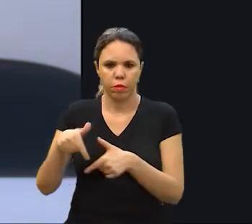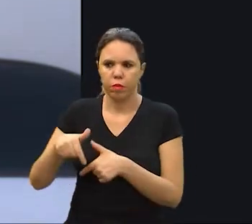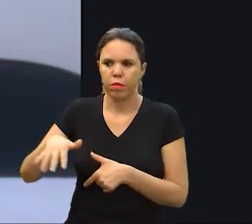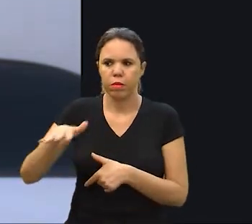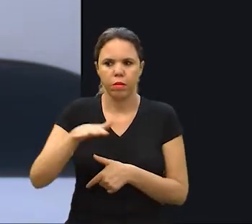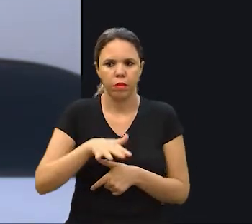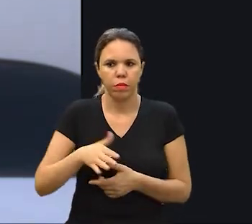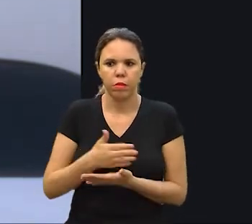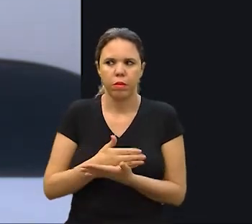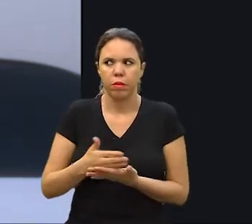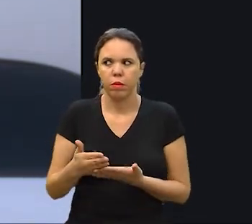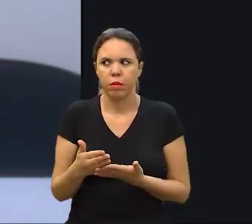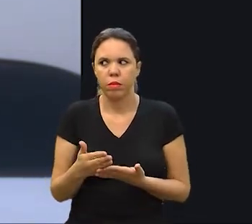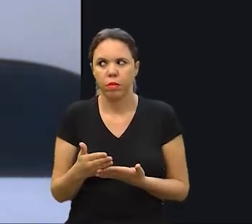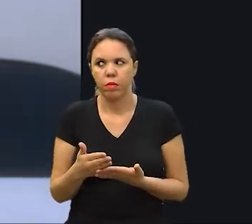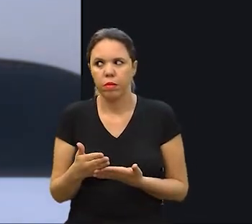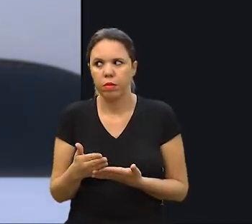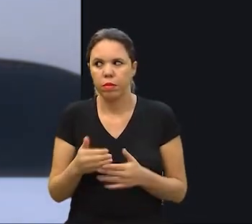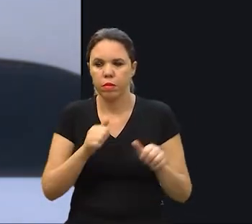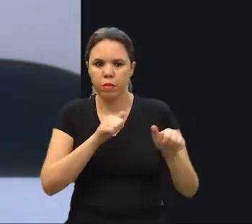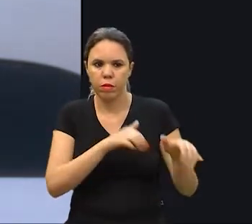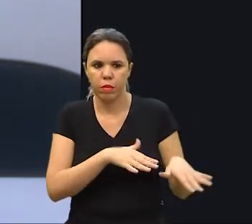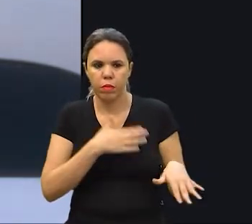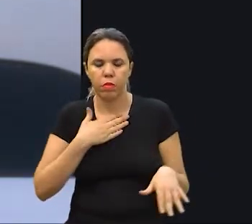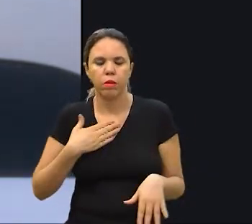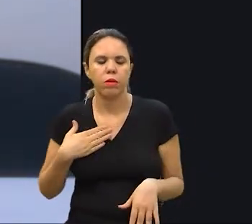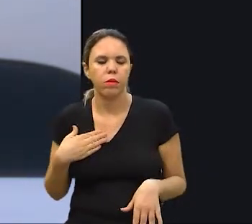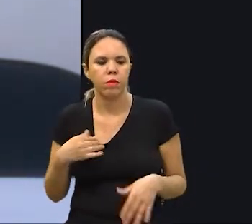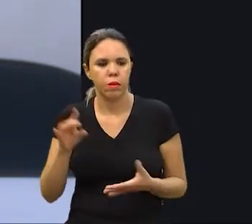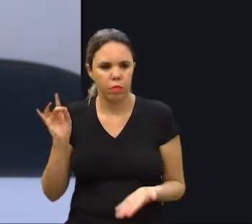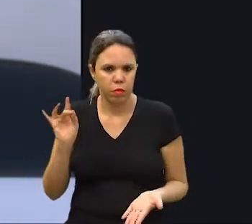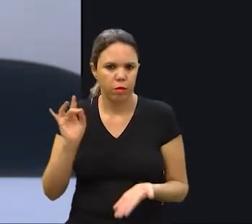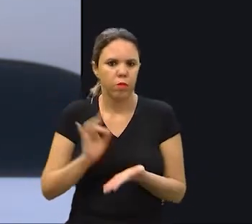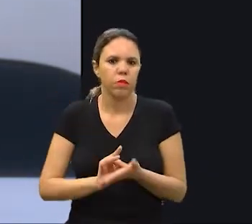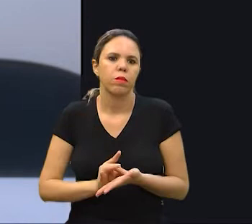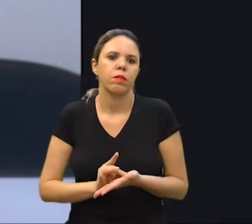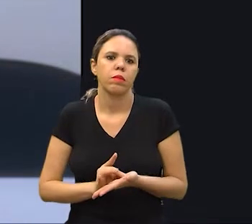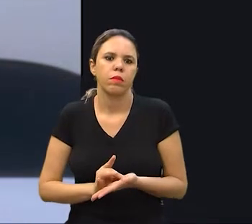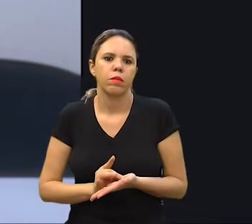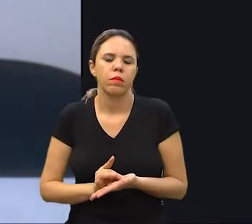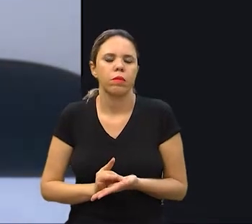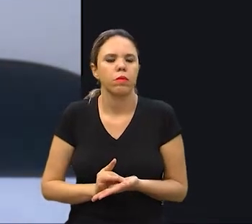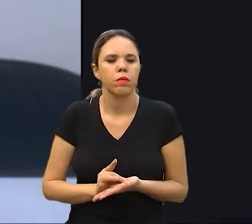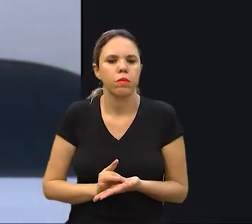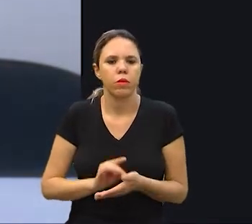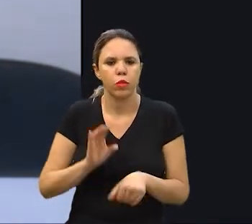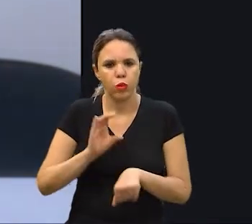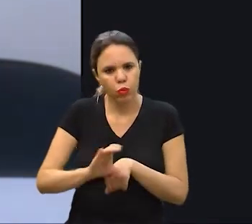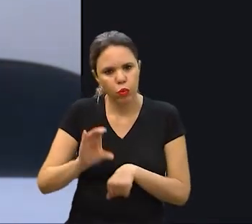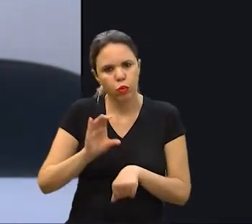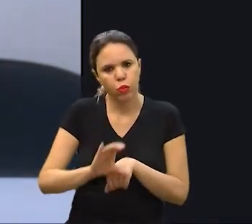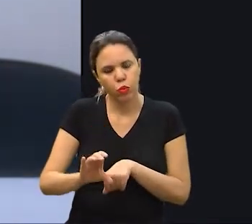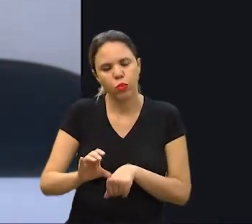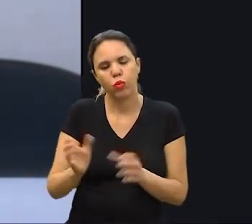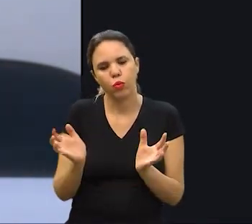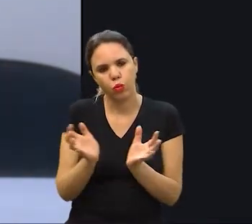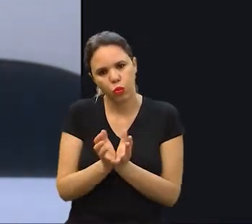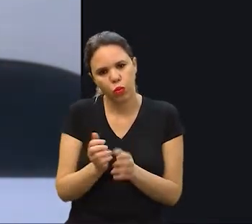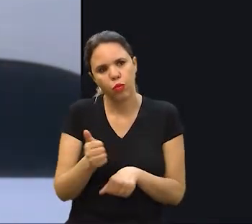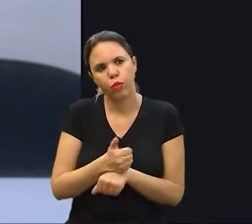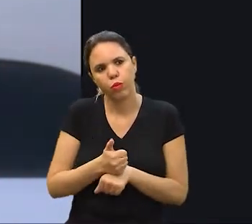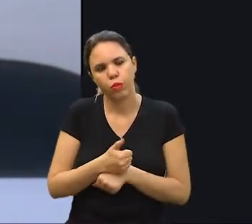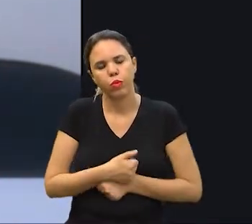trabalhando desde o começo de setembro para a efetivação, para a formação de uma